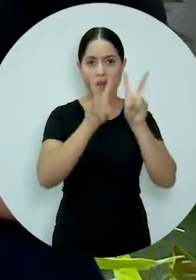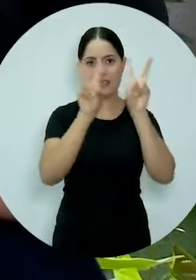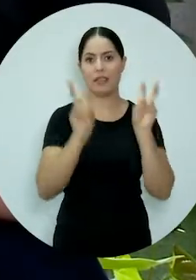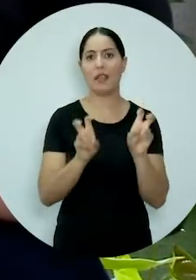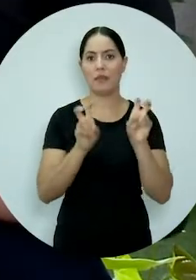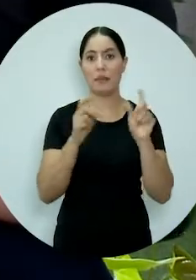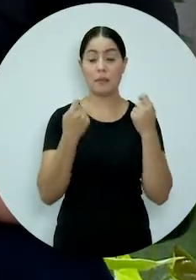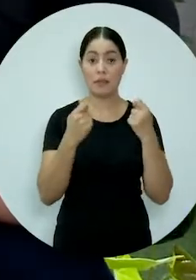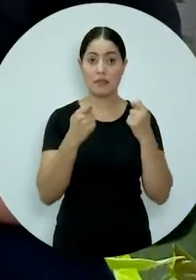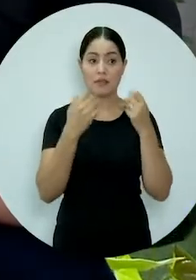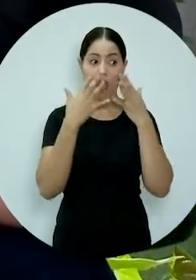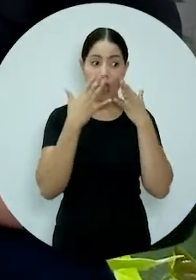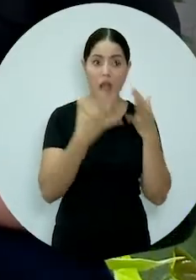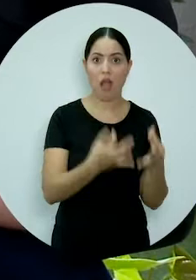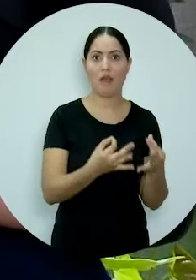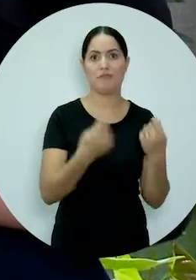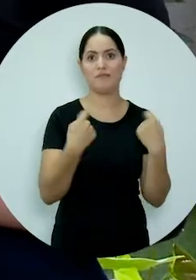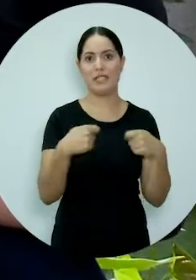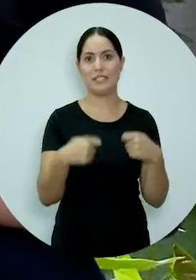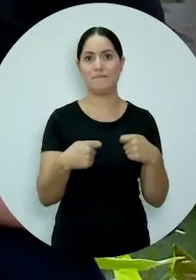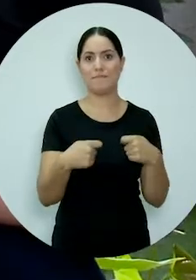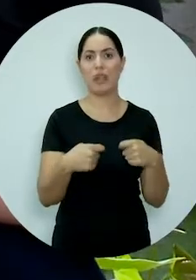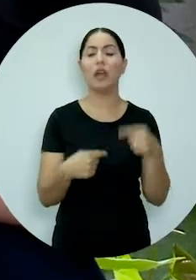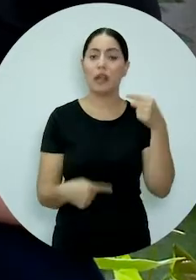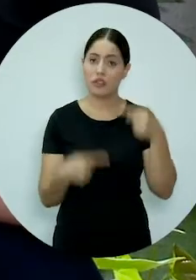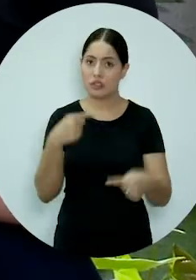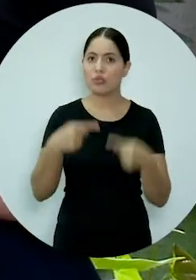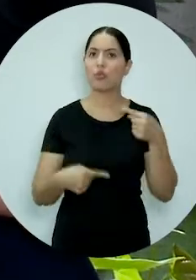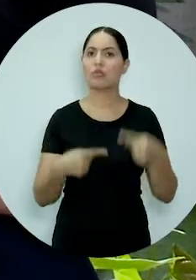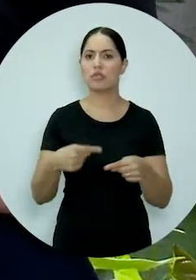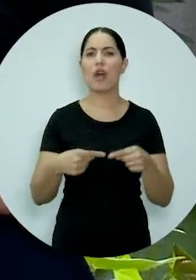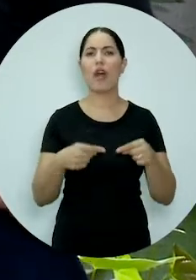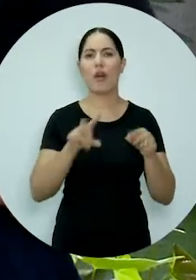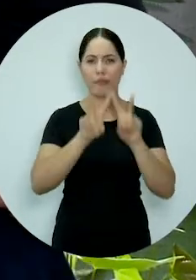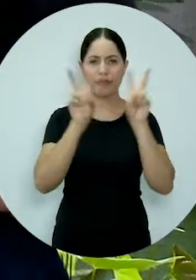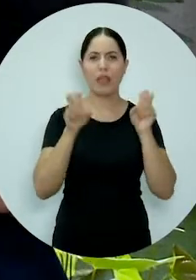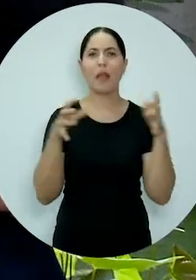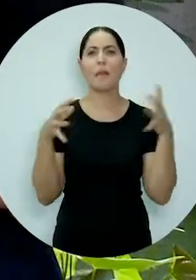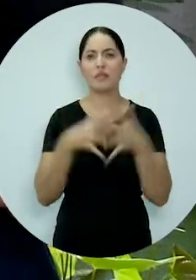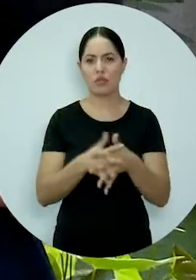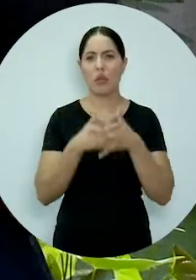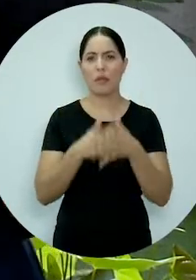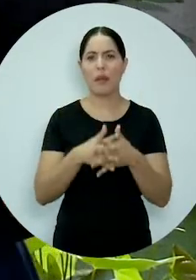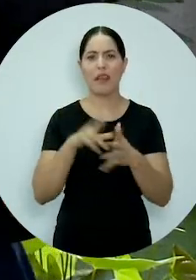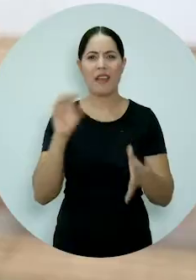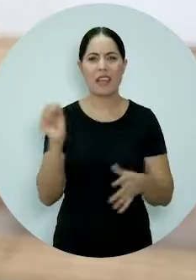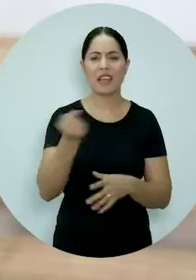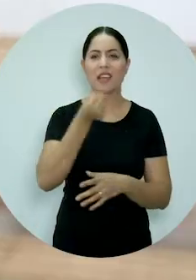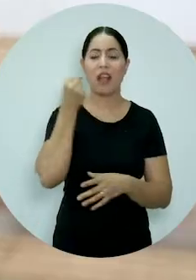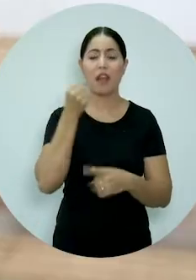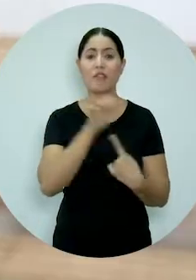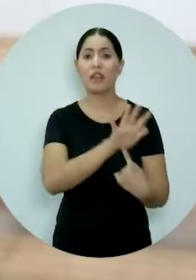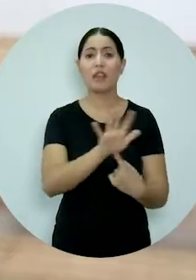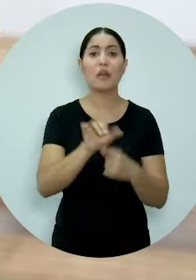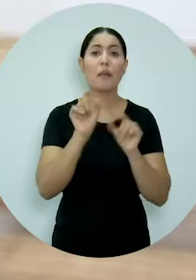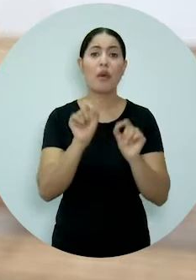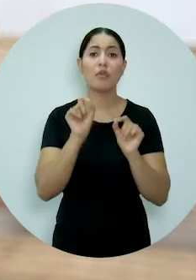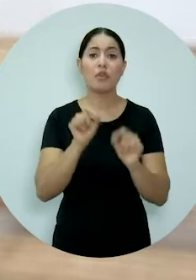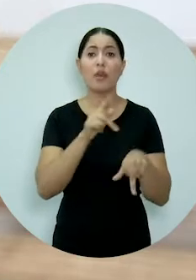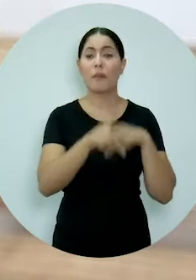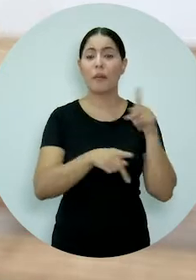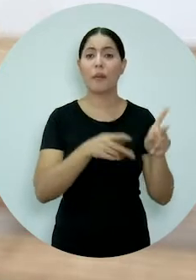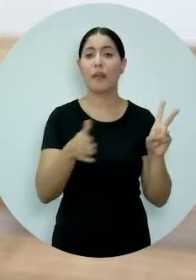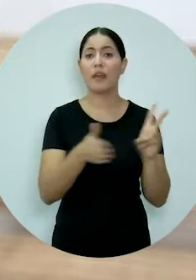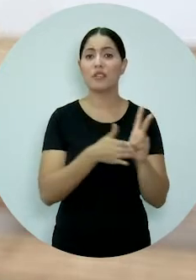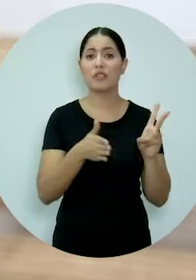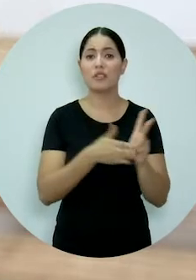e contribuir efetivamente com o debate e a discussão dessas questões complexas, graves e que revela, na realidade, como